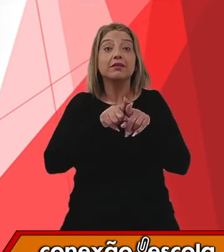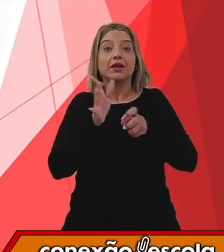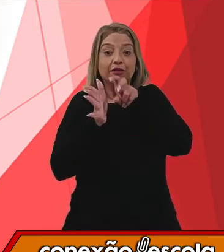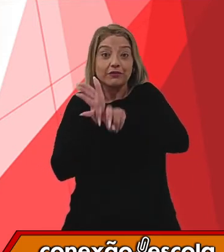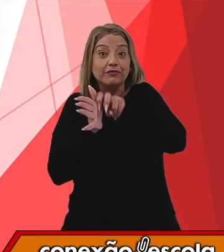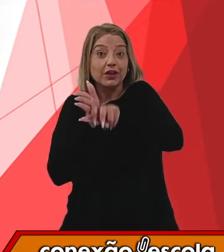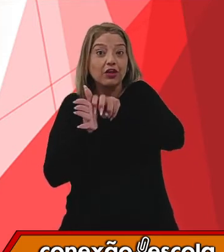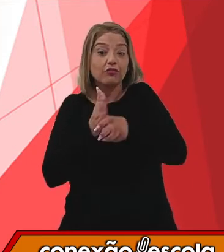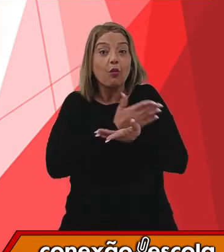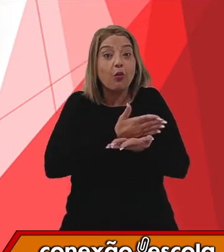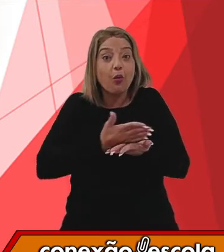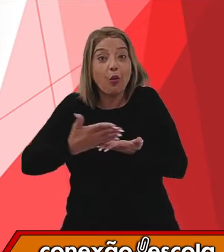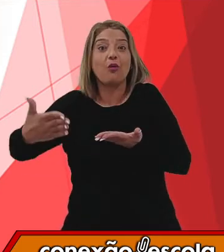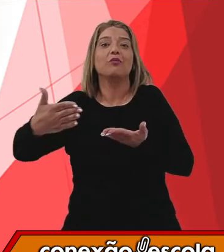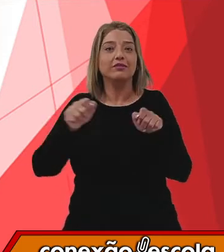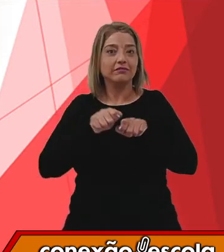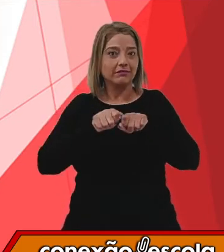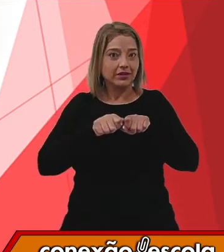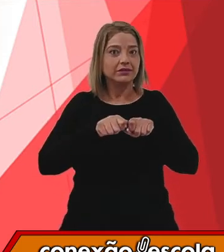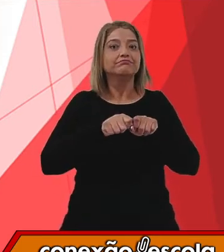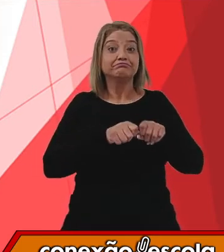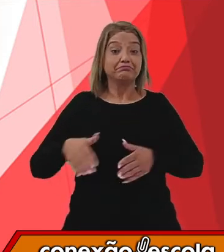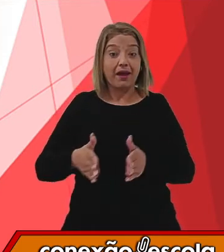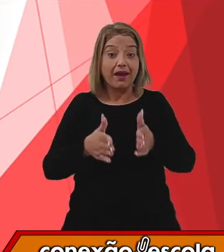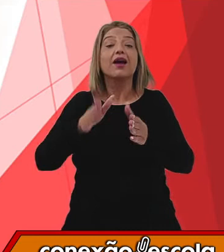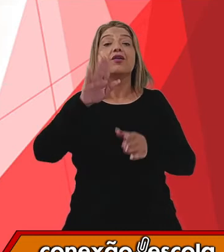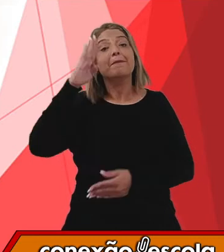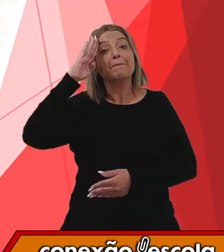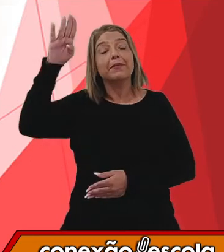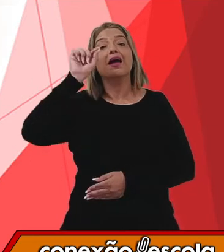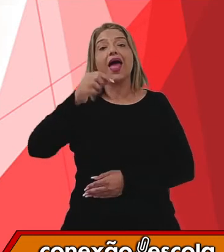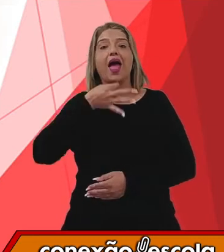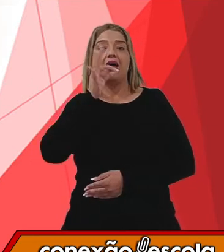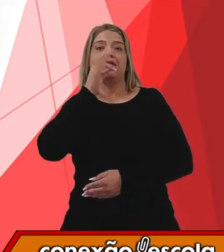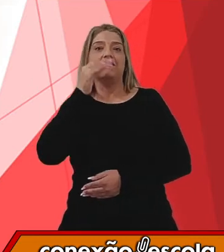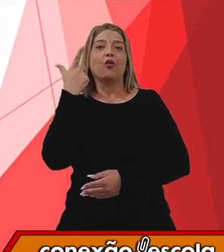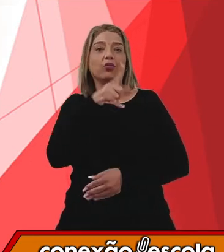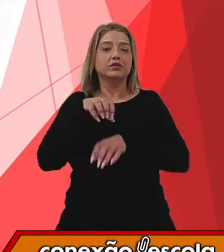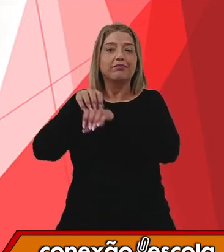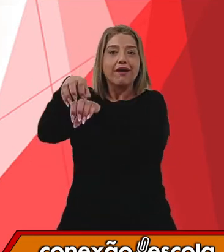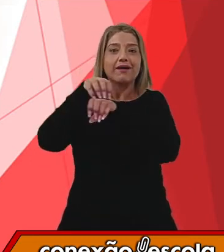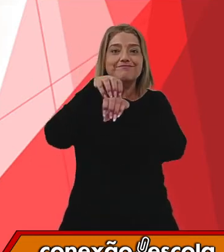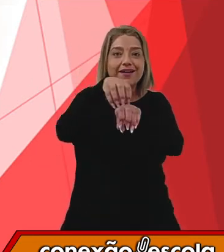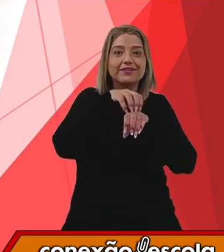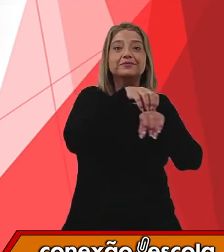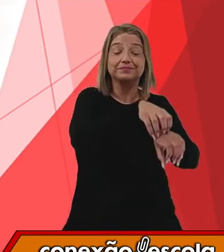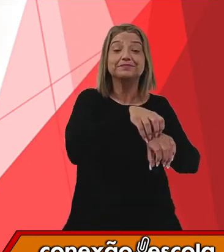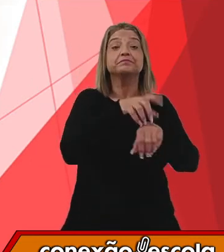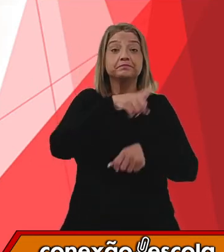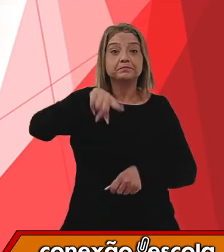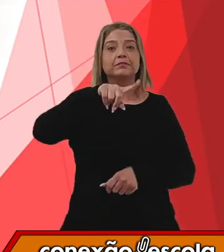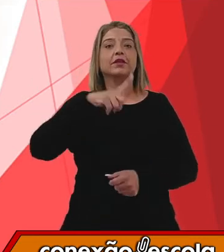construídas, principalmente por causa do transporte do café. As ferrovias substituíram as tropas de